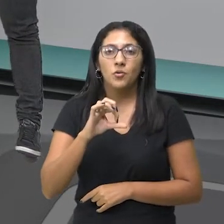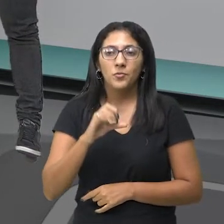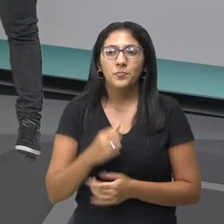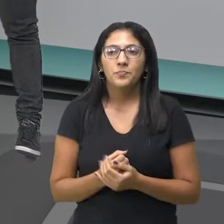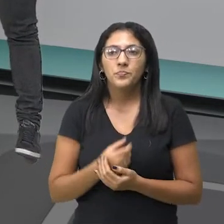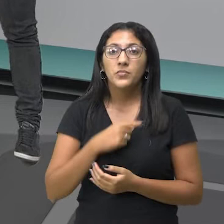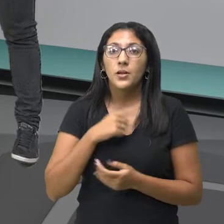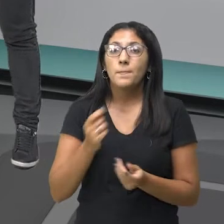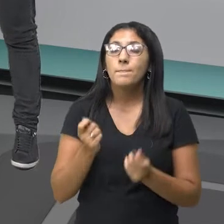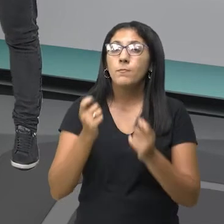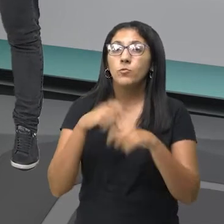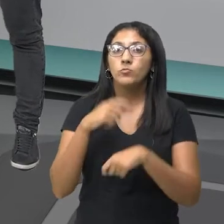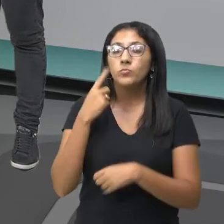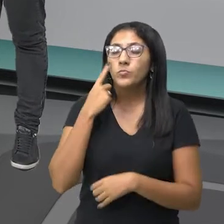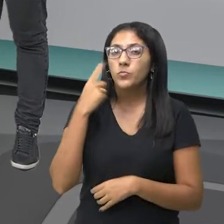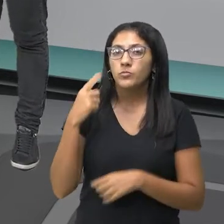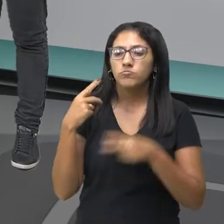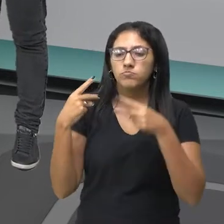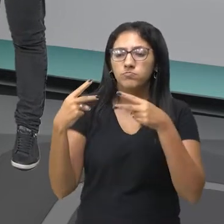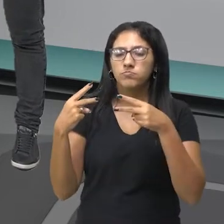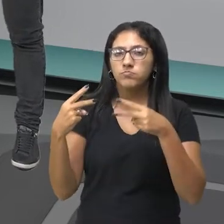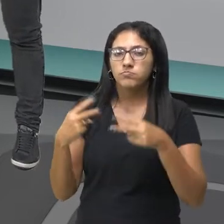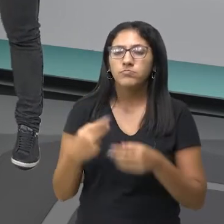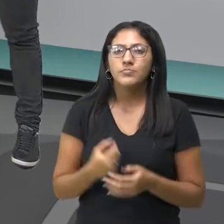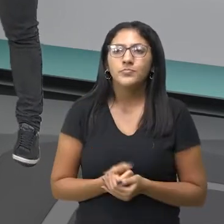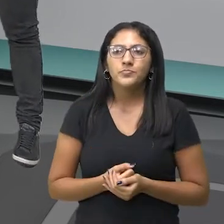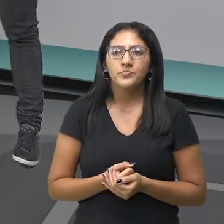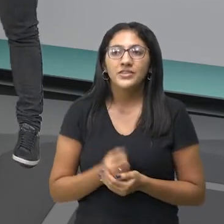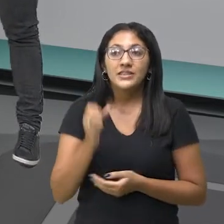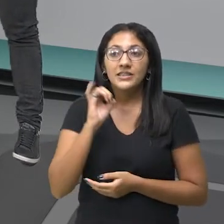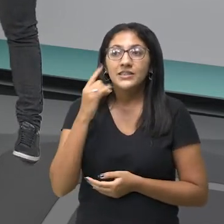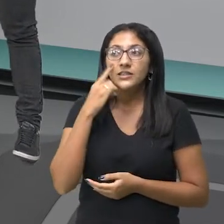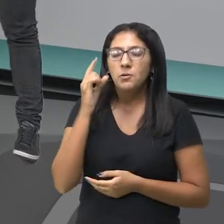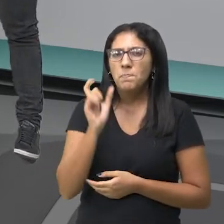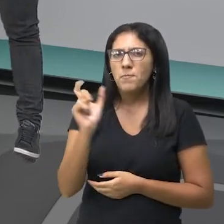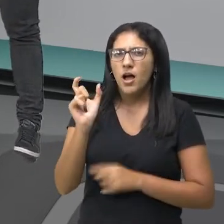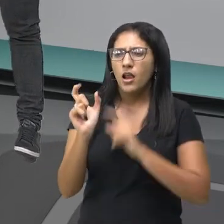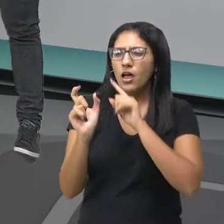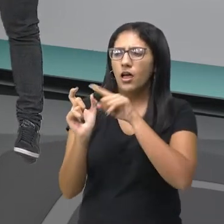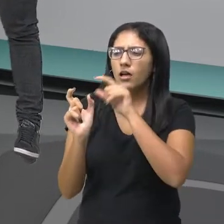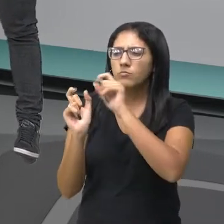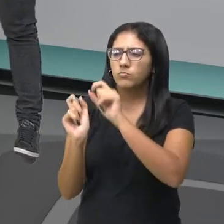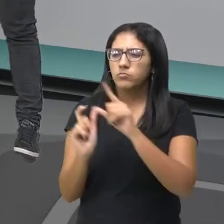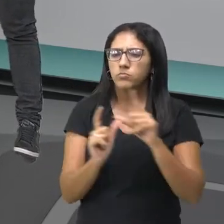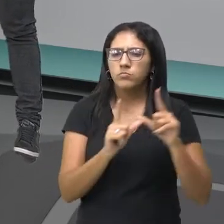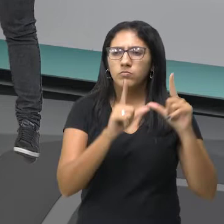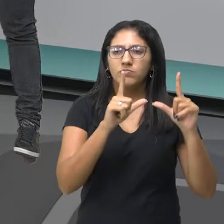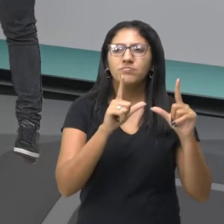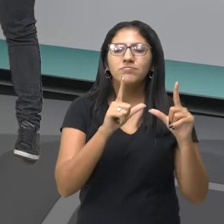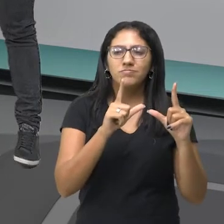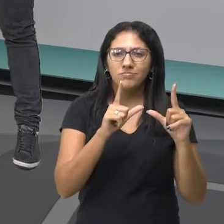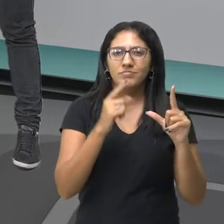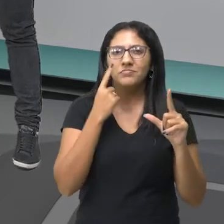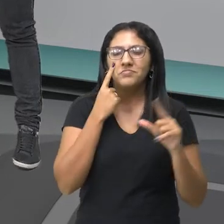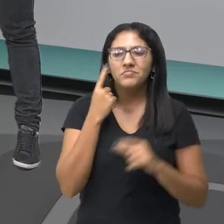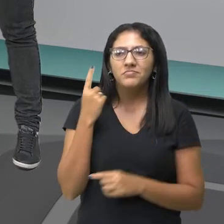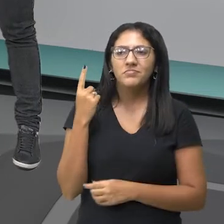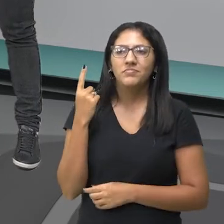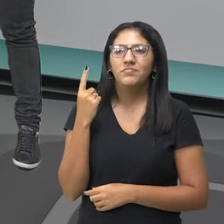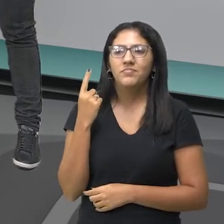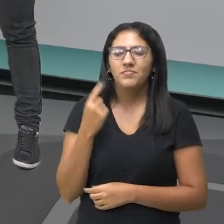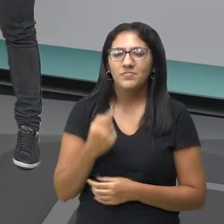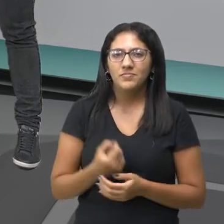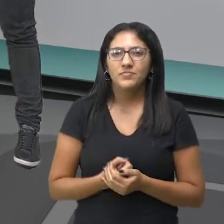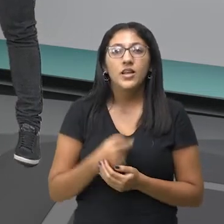pode lê-lo aqui. E observem que a palavra aqui, se eu clicar nessa palavra, eu sou direcionado exatamente para outro texto